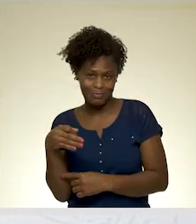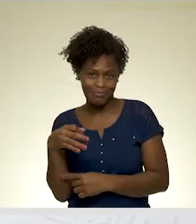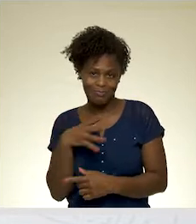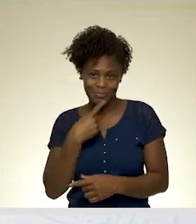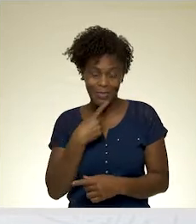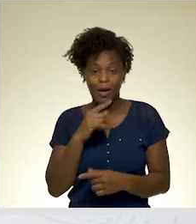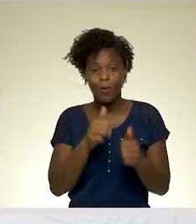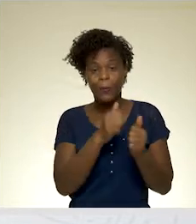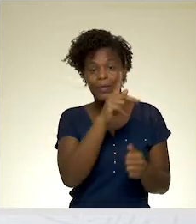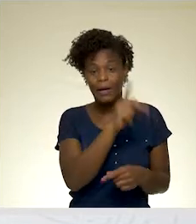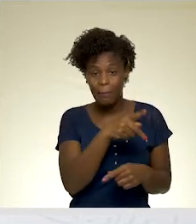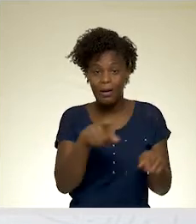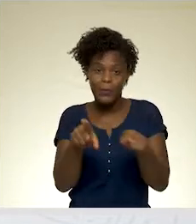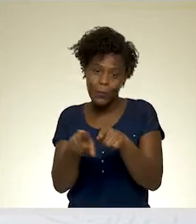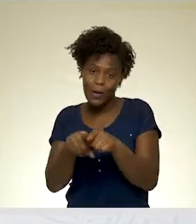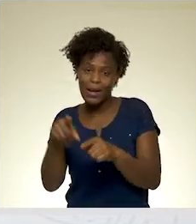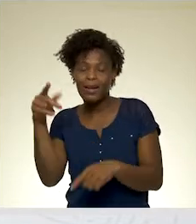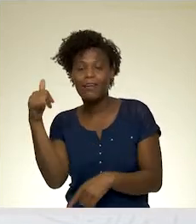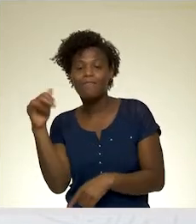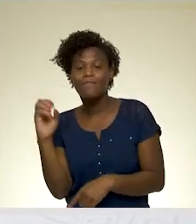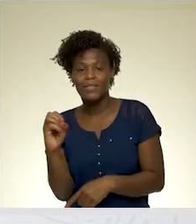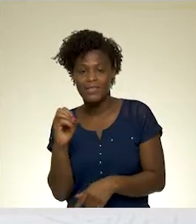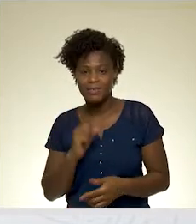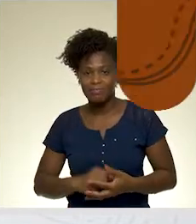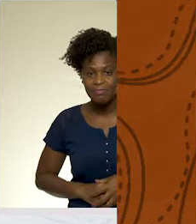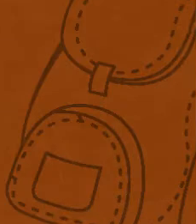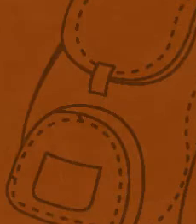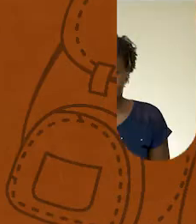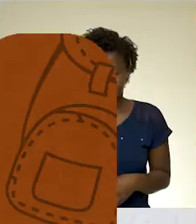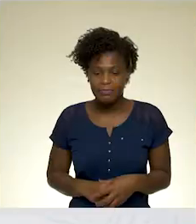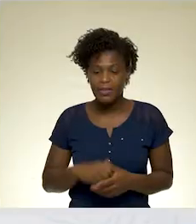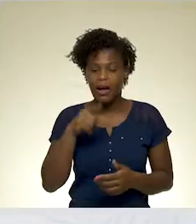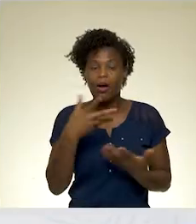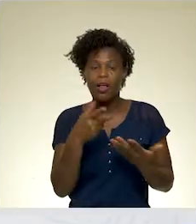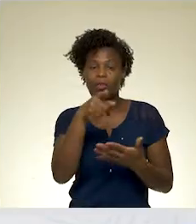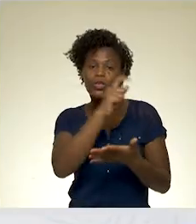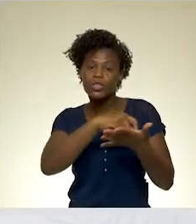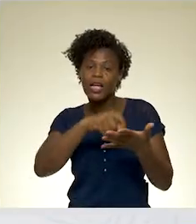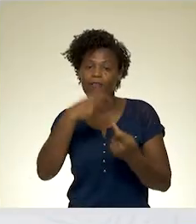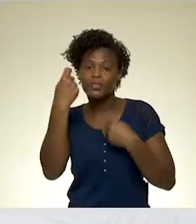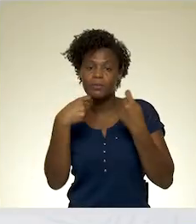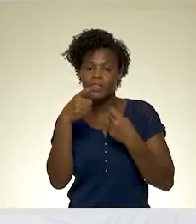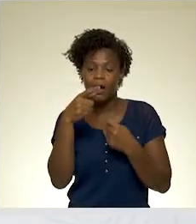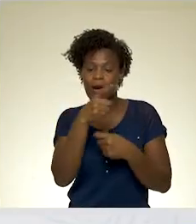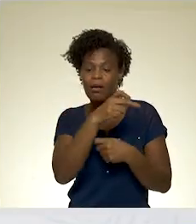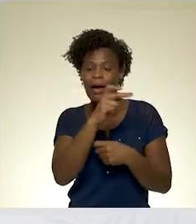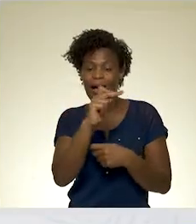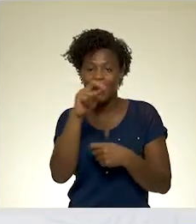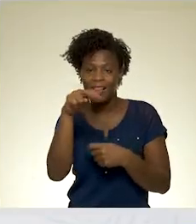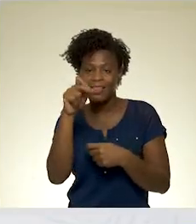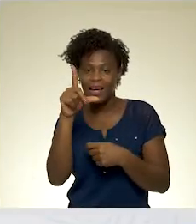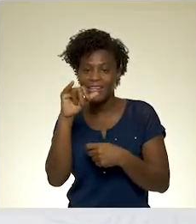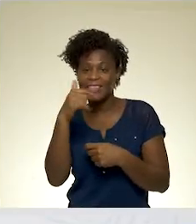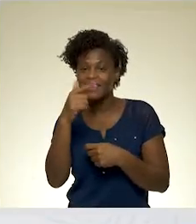proporcionais, com K igual a 20. Escreve a expressão